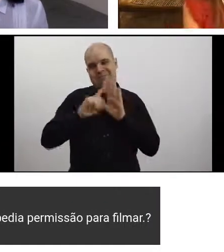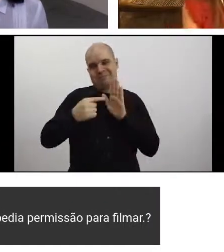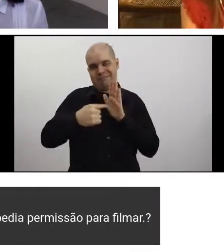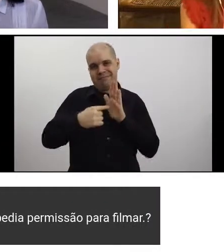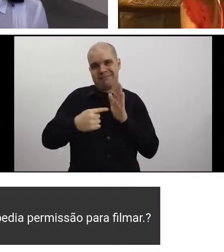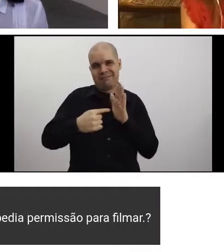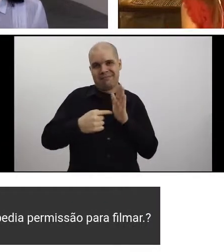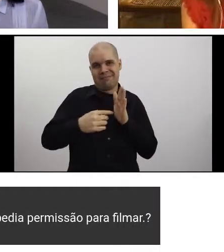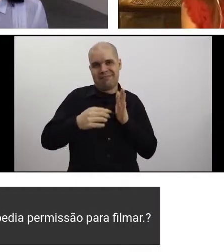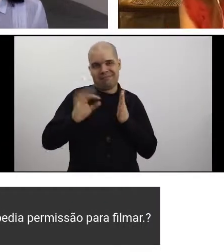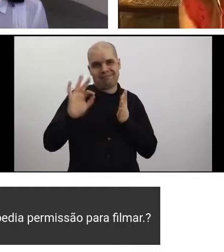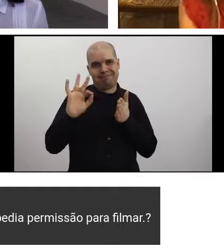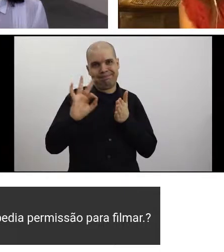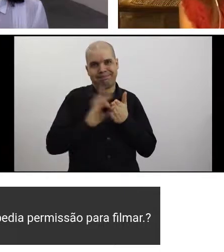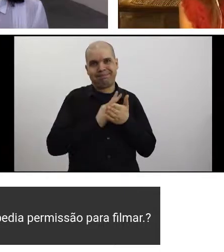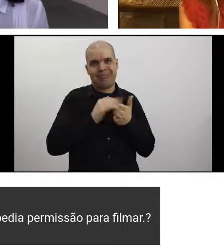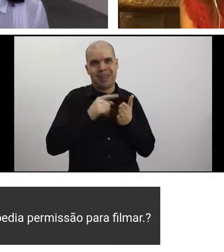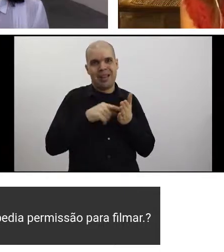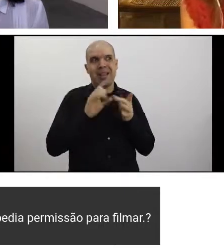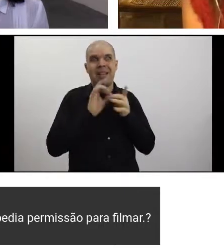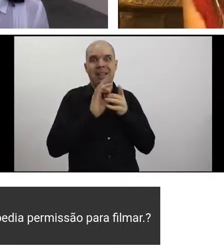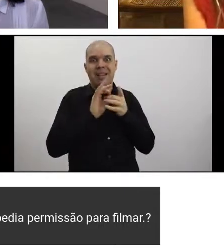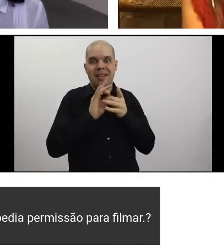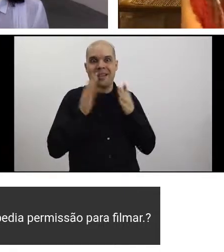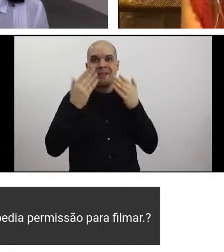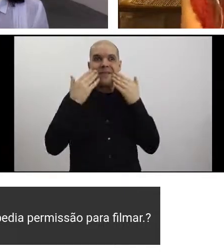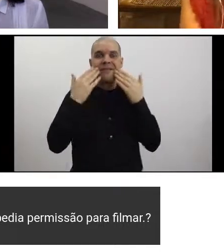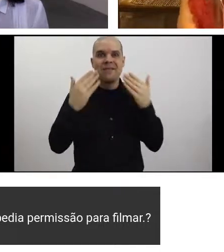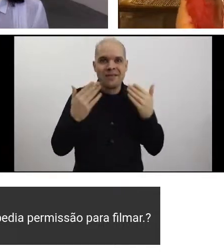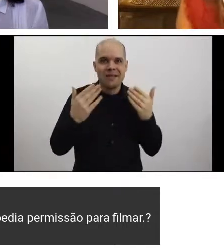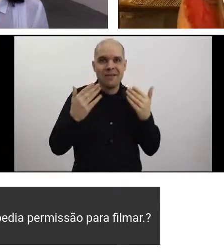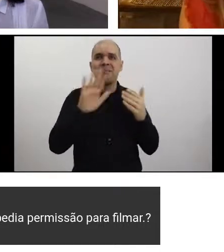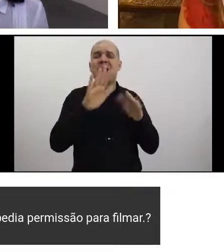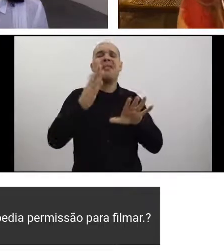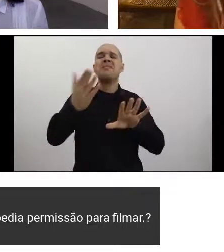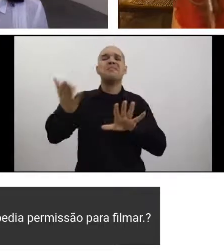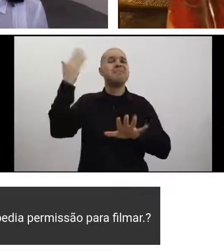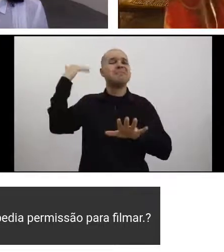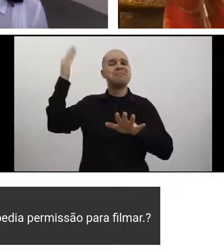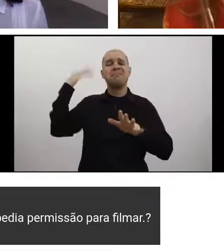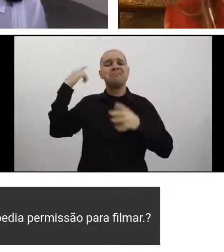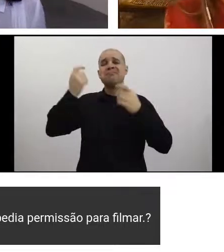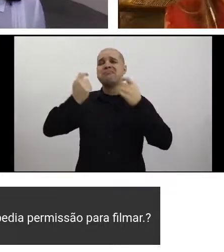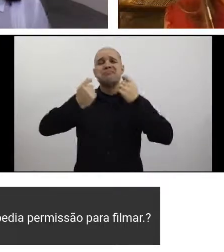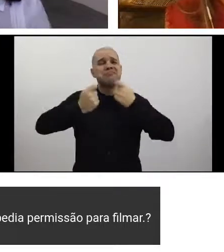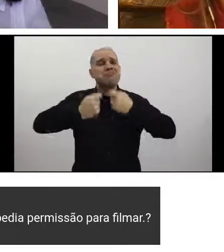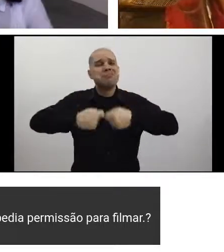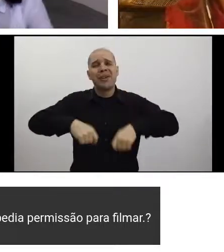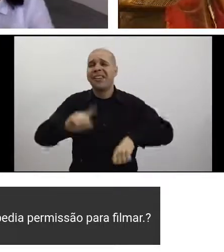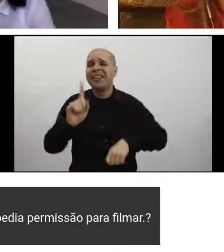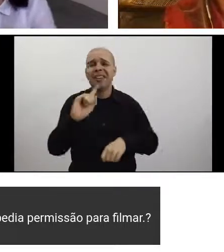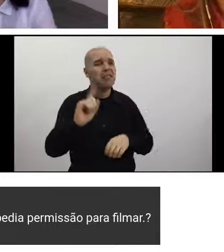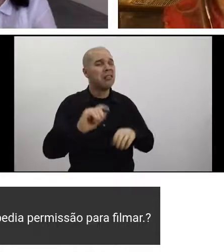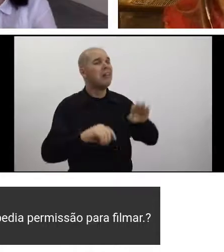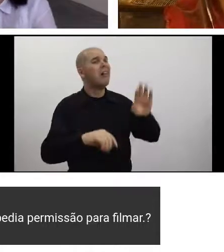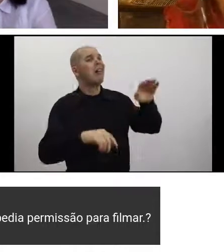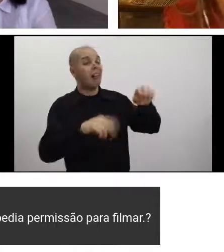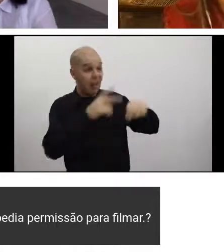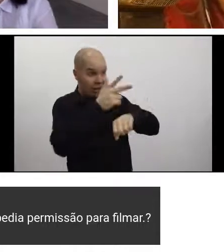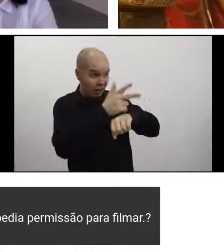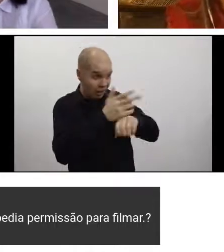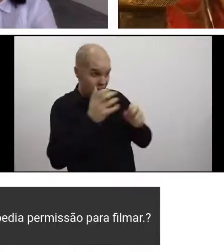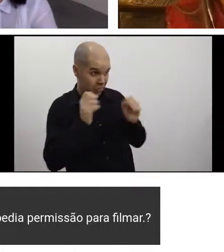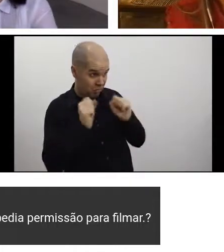Naquela época, isso, no Brasil, então, isso, ninguém nem pensava nisso, nem existia esse formulário,